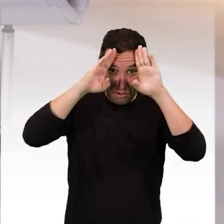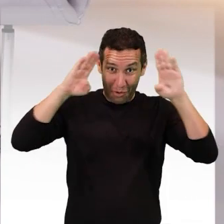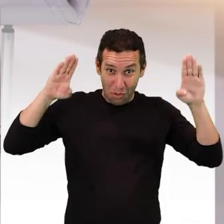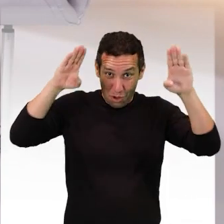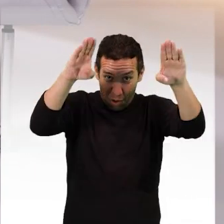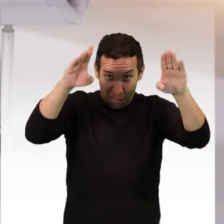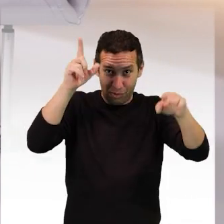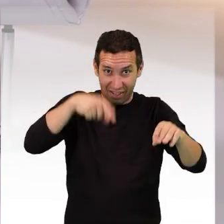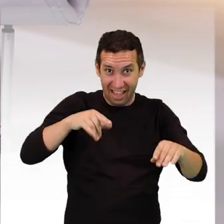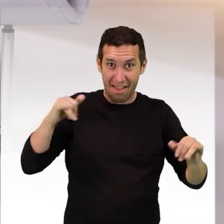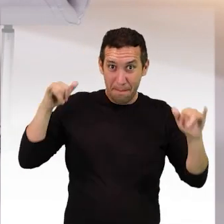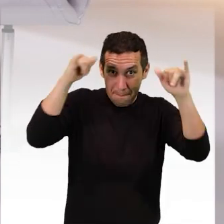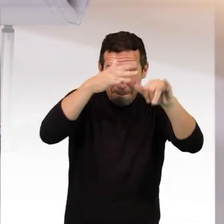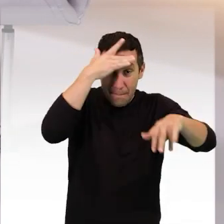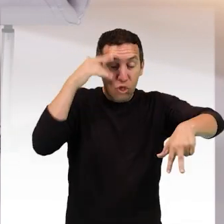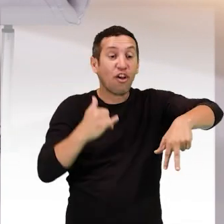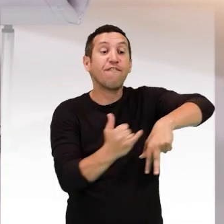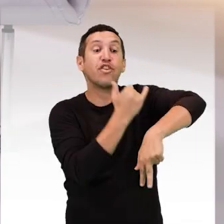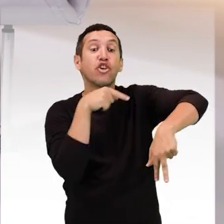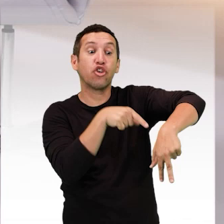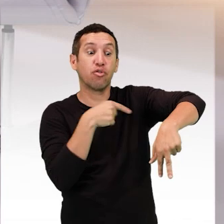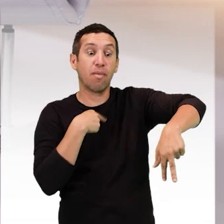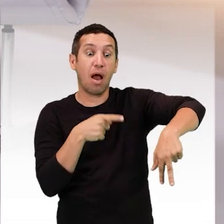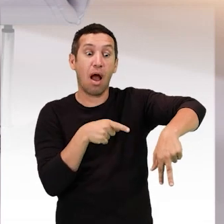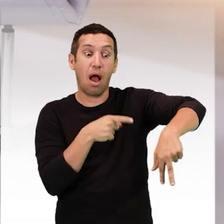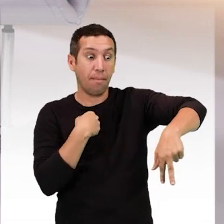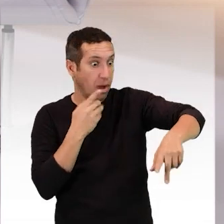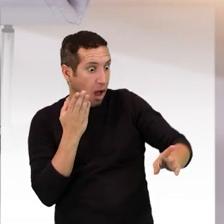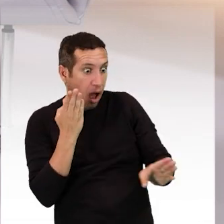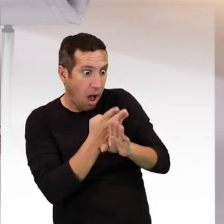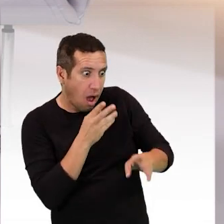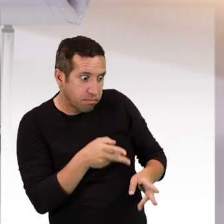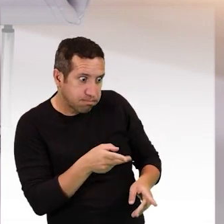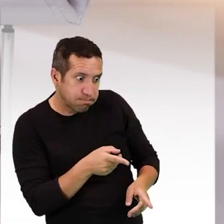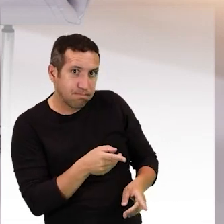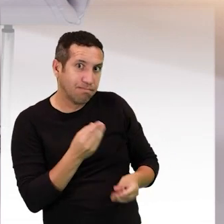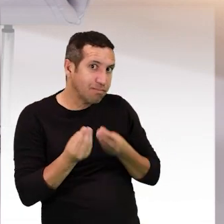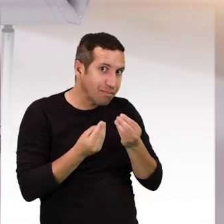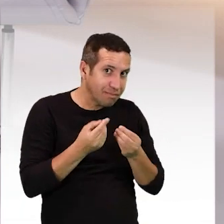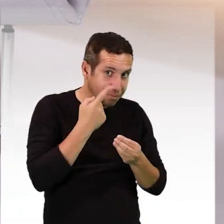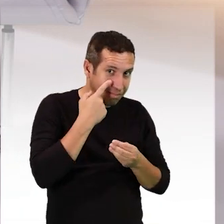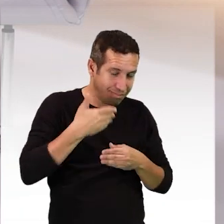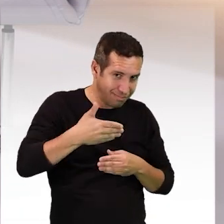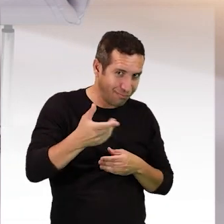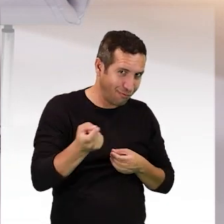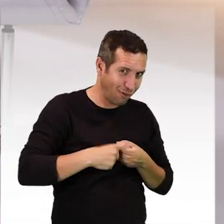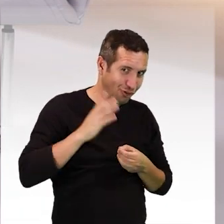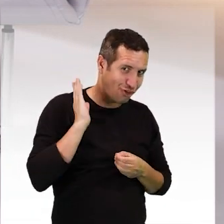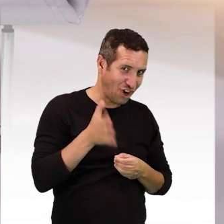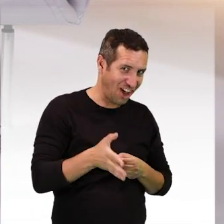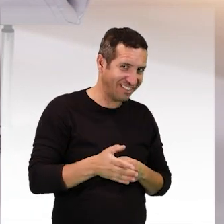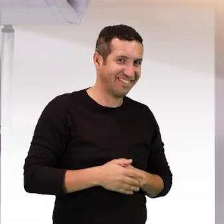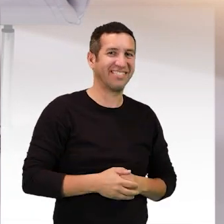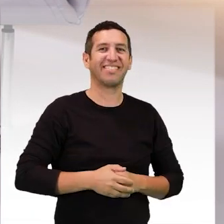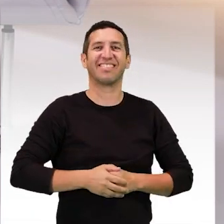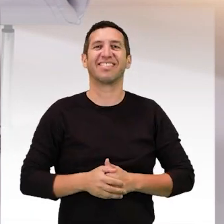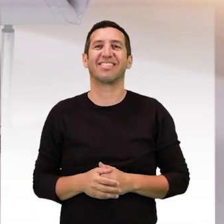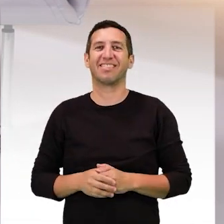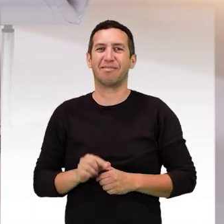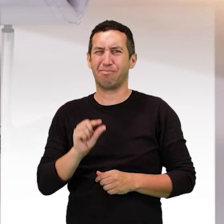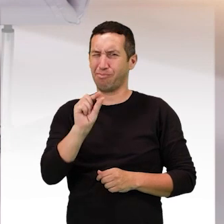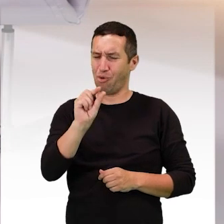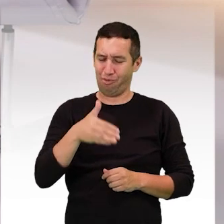te contar que trabalho é esse que o MPT desenvolve nos aeroportos para que as pessoas que são vítimas